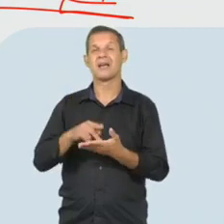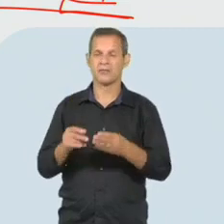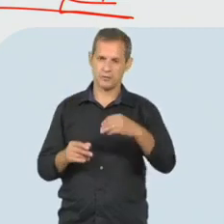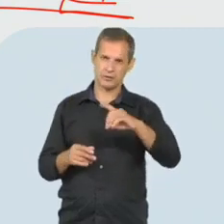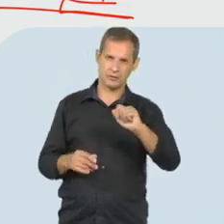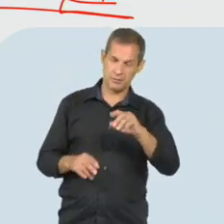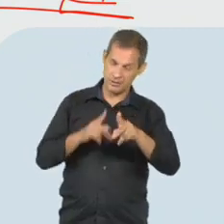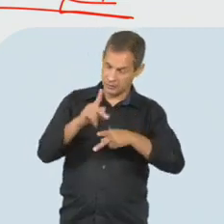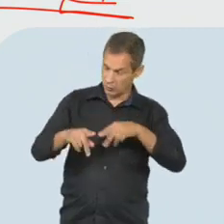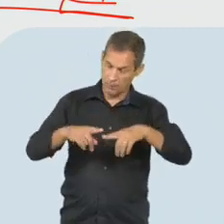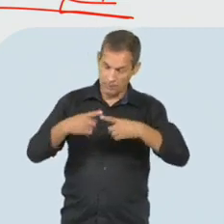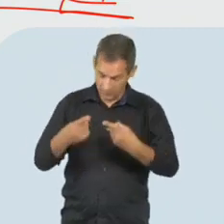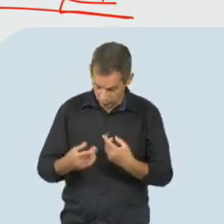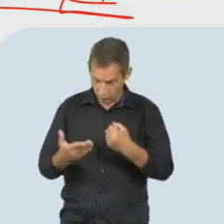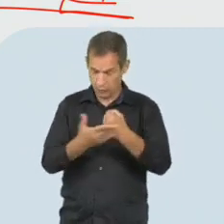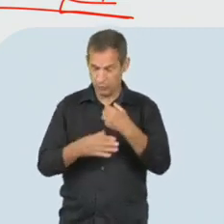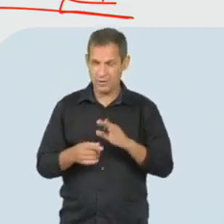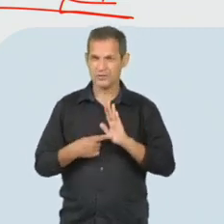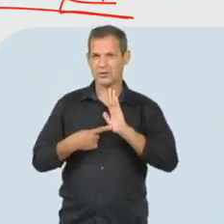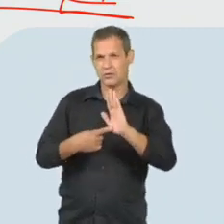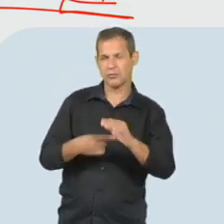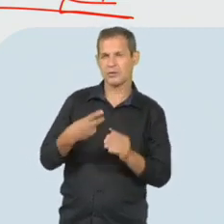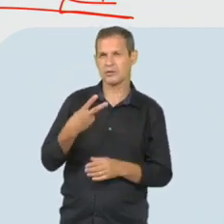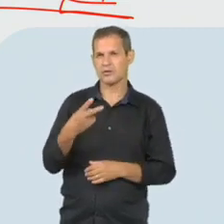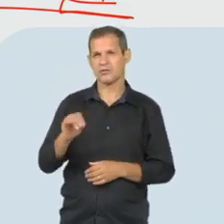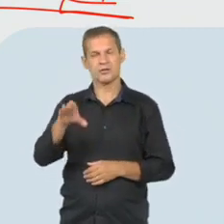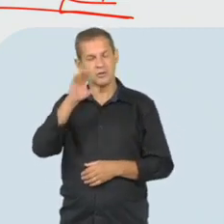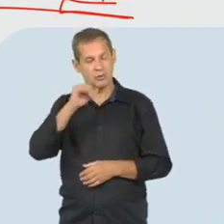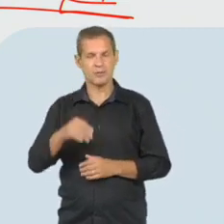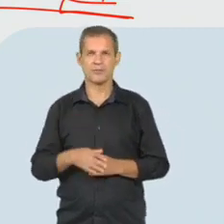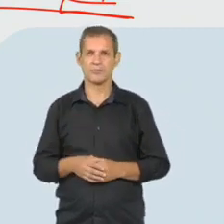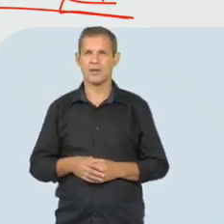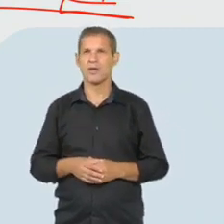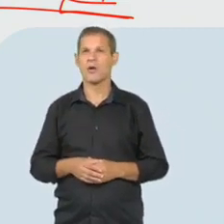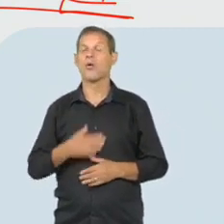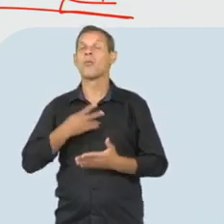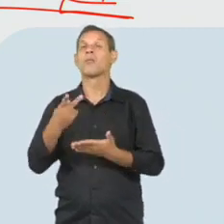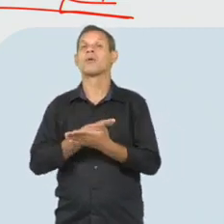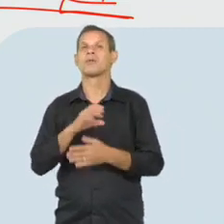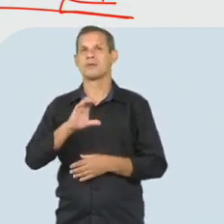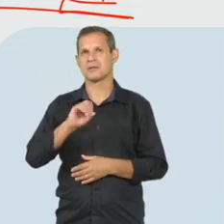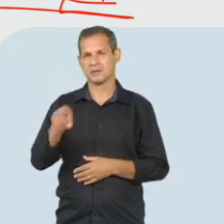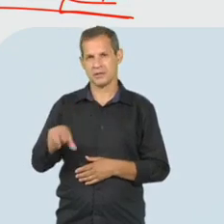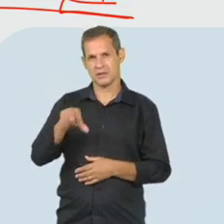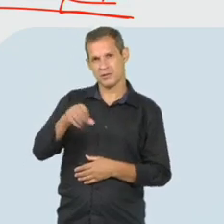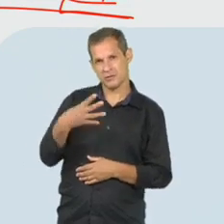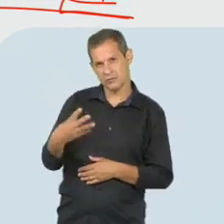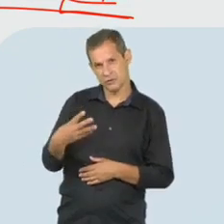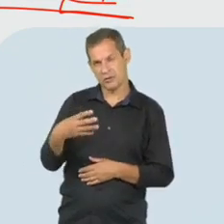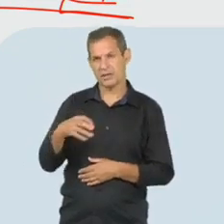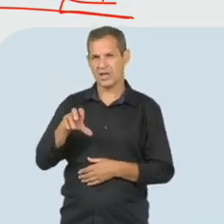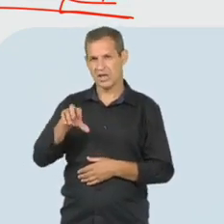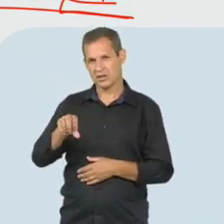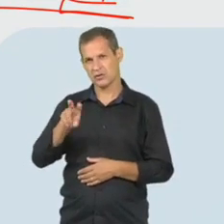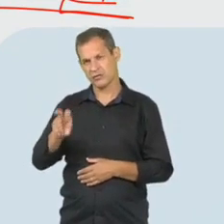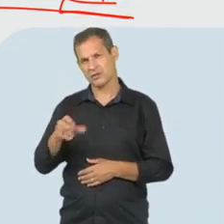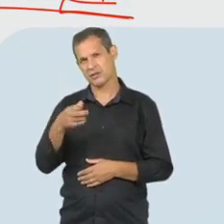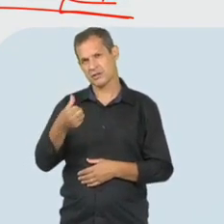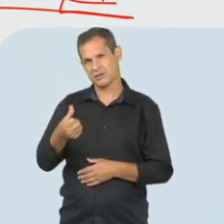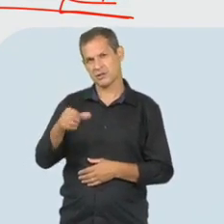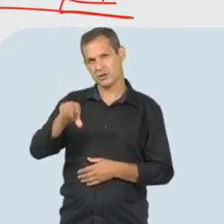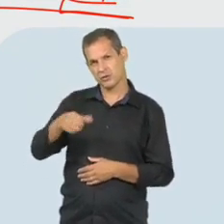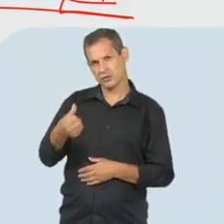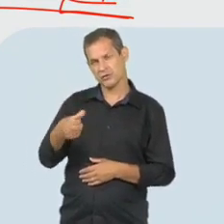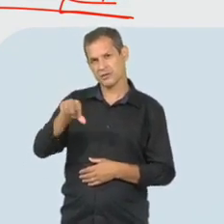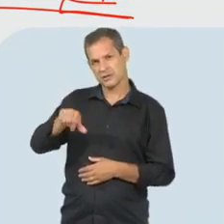da população com base numa amostra de 20 funcionários? Então, meu erro vai ser 0,94, 95, 96,